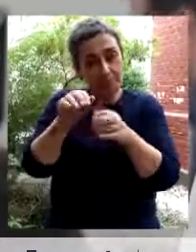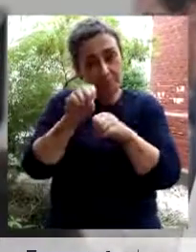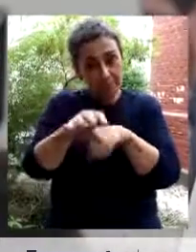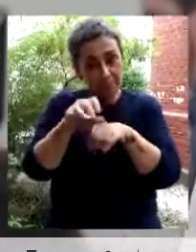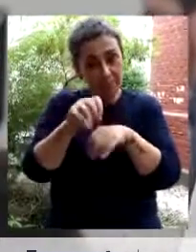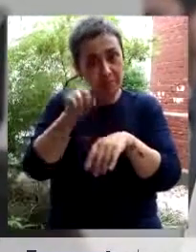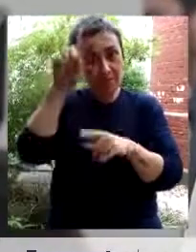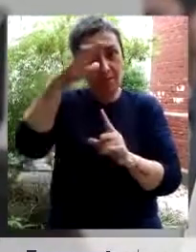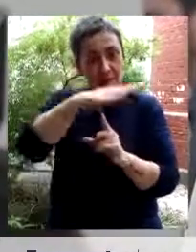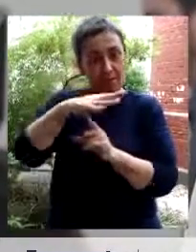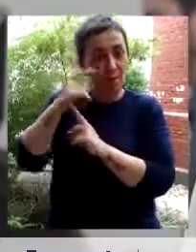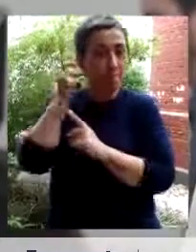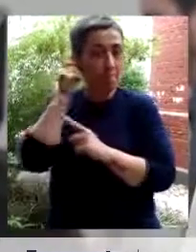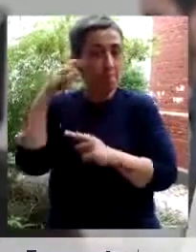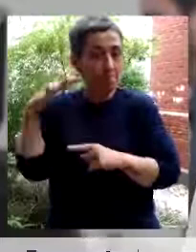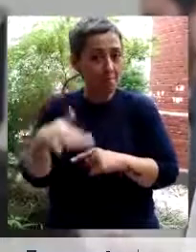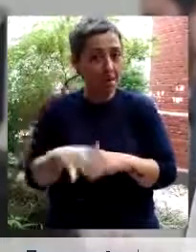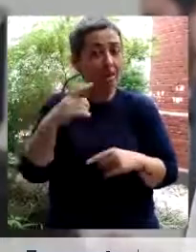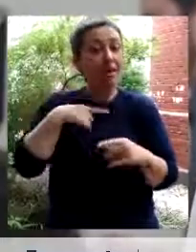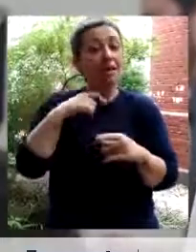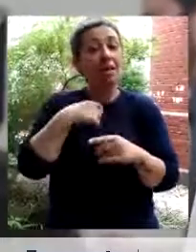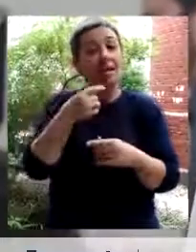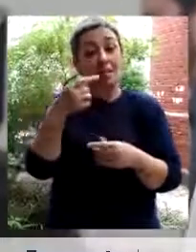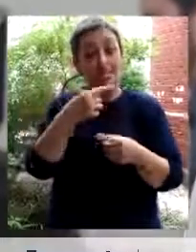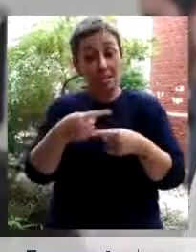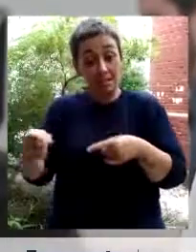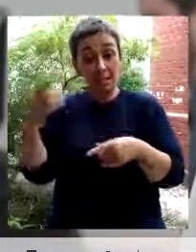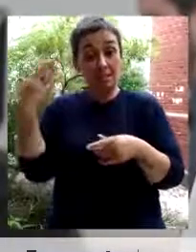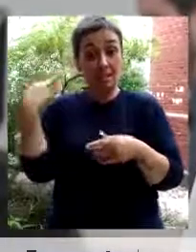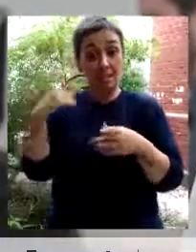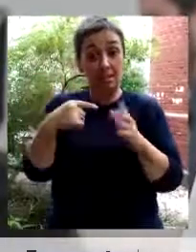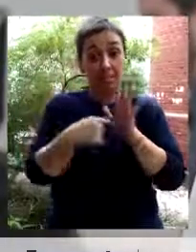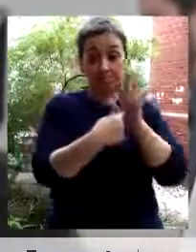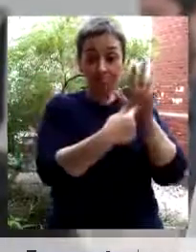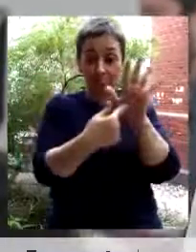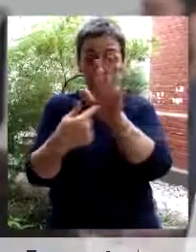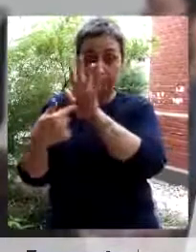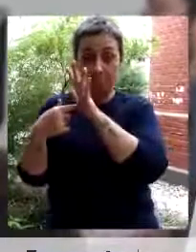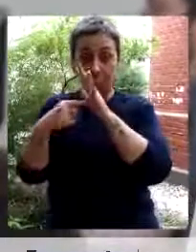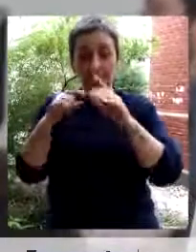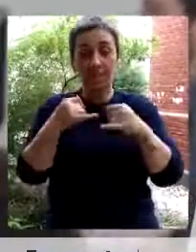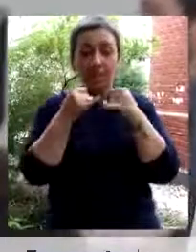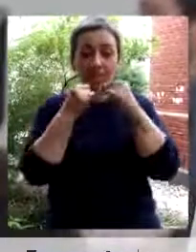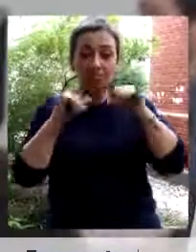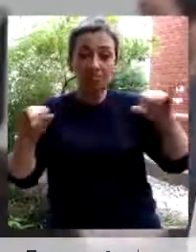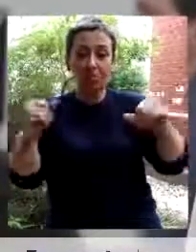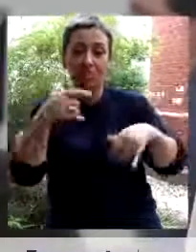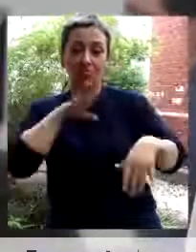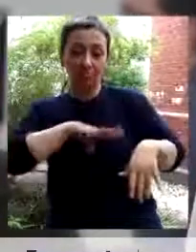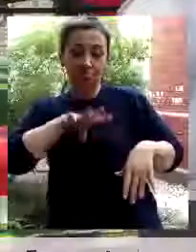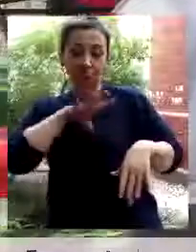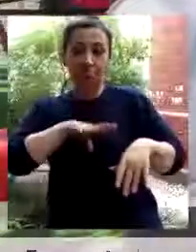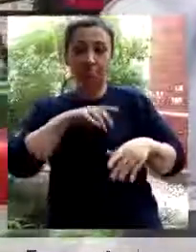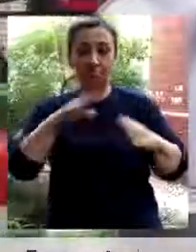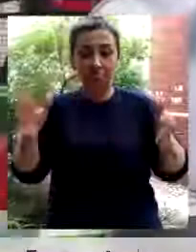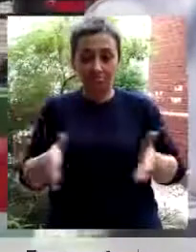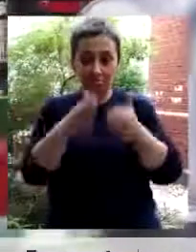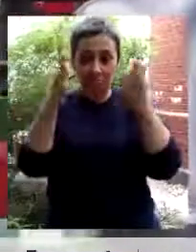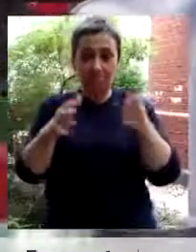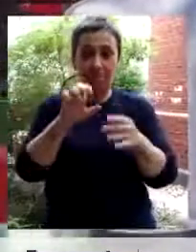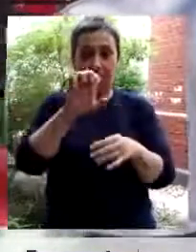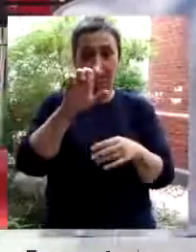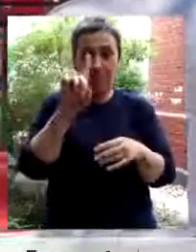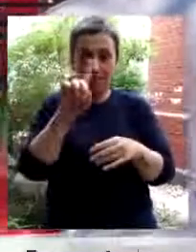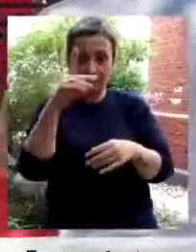foi realizada no Bosque Maia, no final da semana passada, a exposição A Energia da Língua Portuguesa, promovida